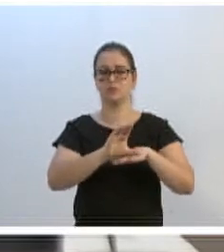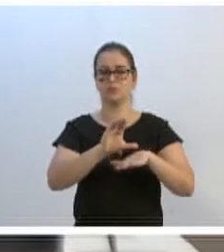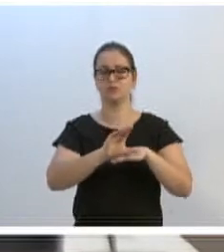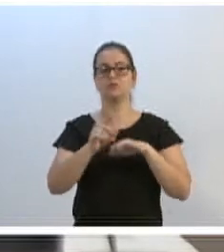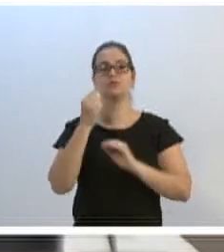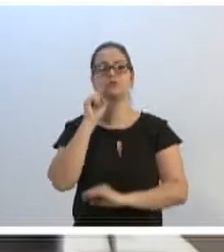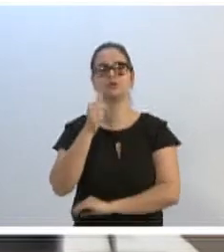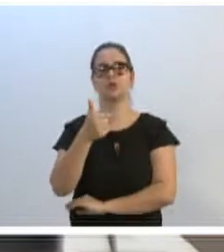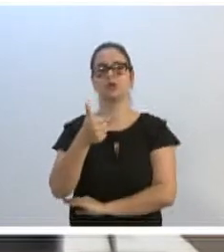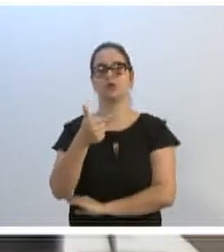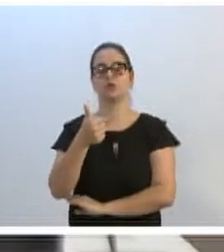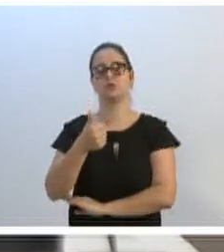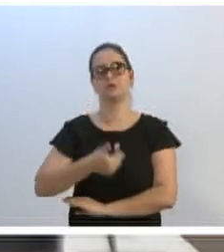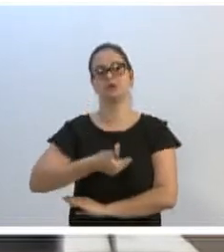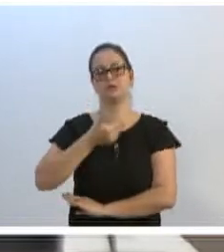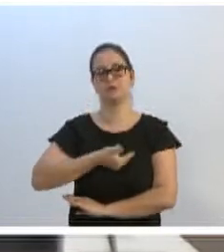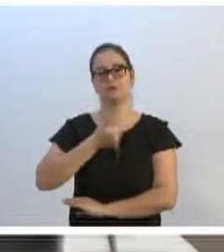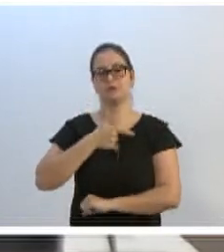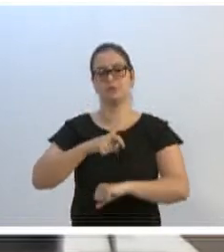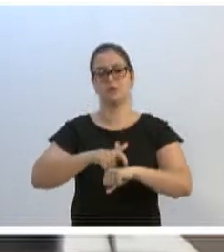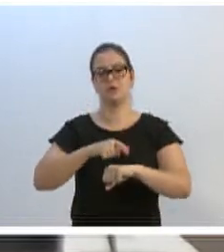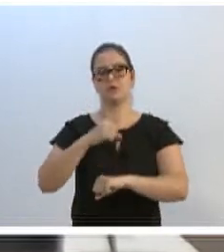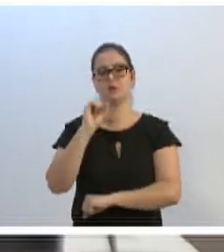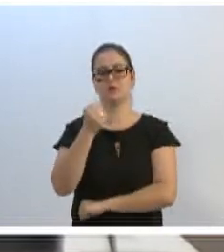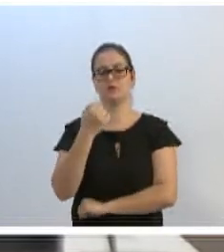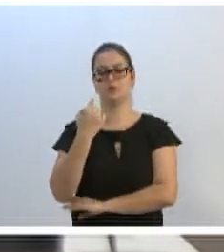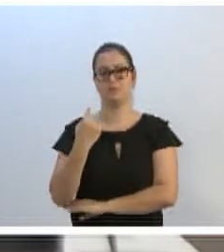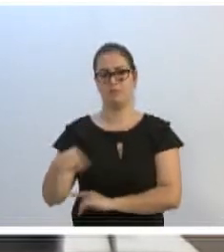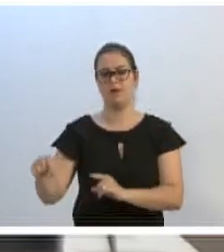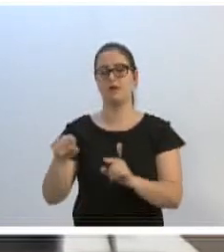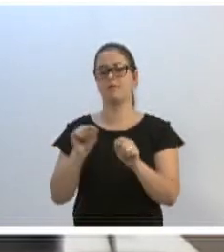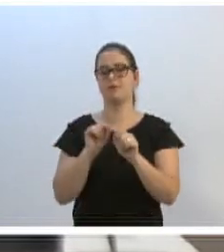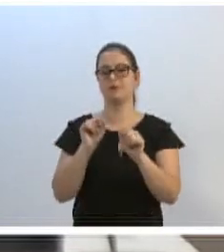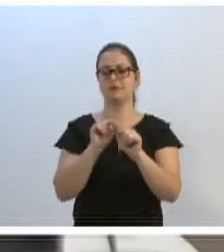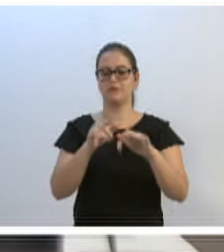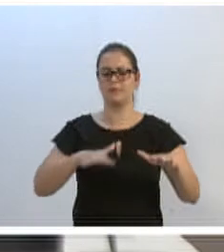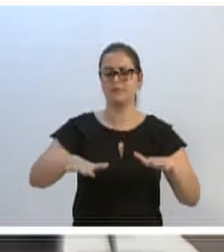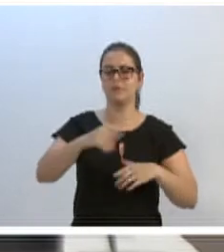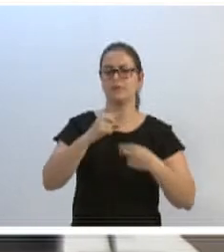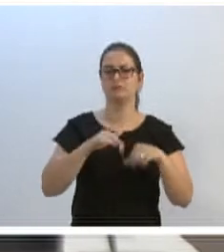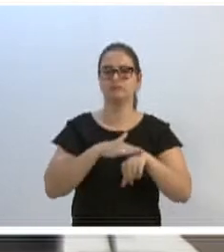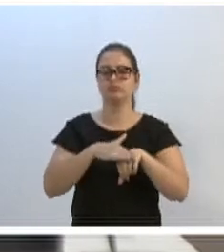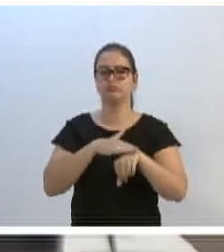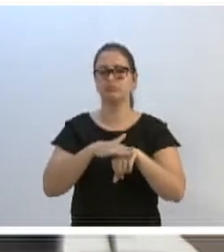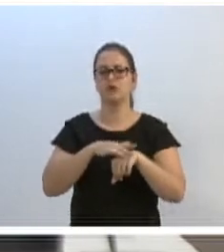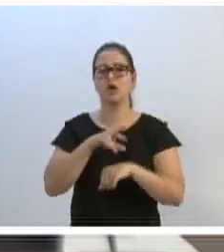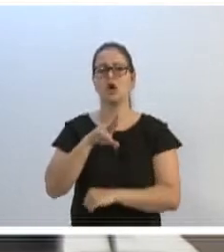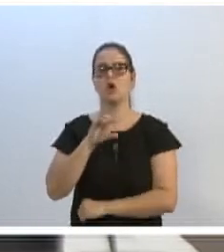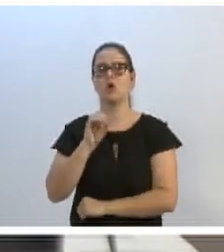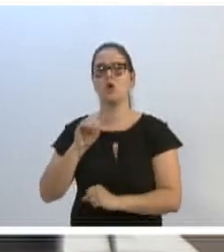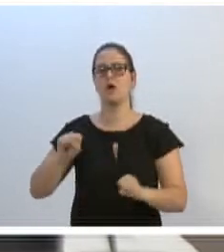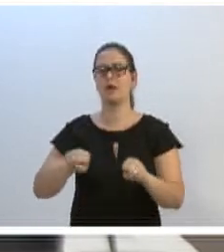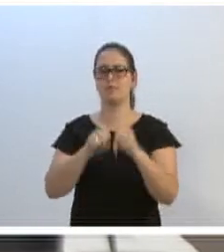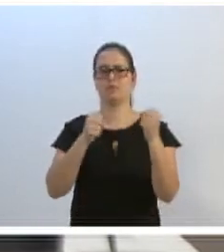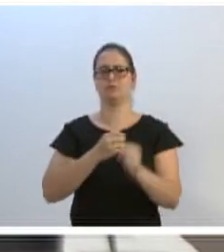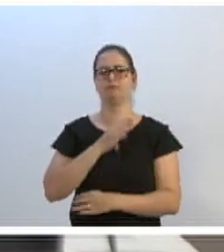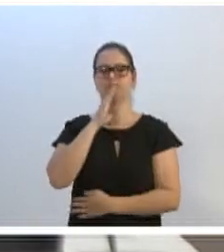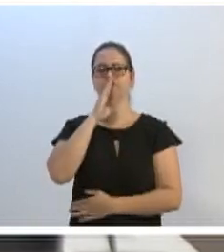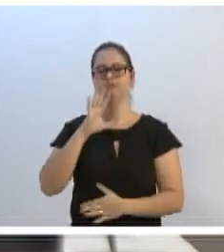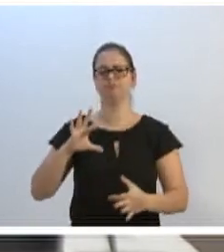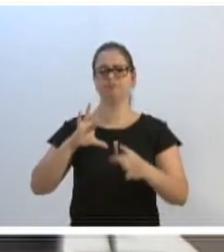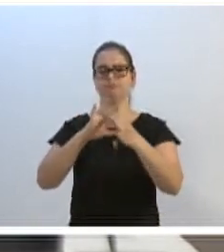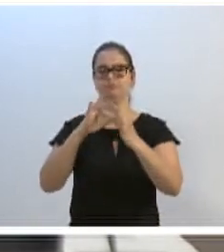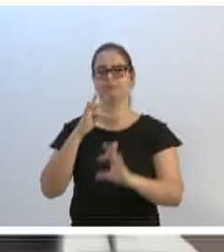no dia 12/12, às 18h30, para a realização da mesa redonda Rompendo com o Silêncio, em parceria com a Fundação